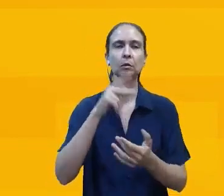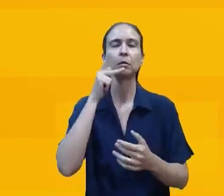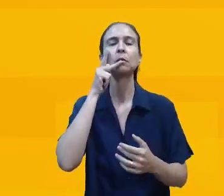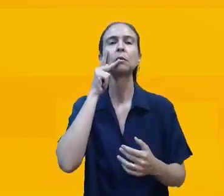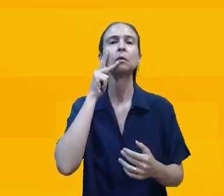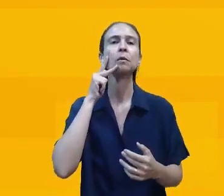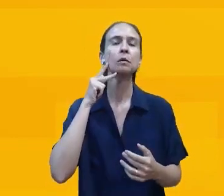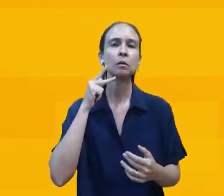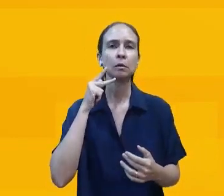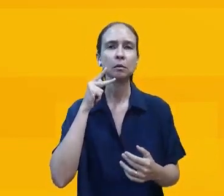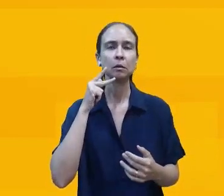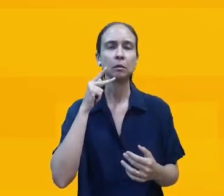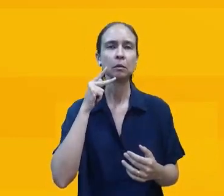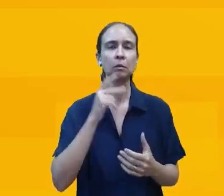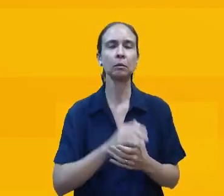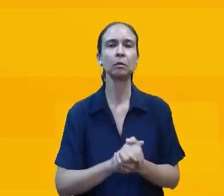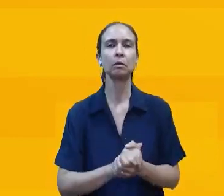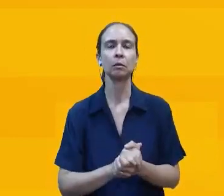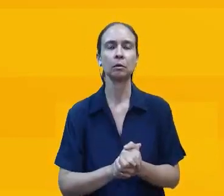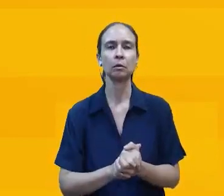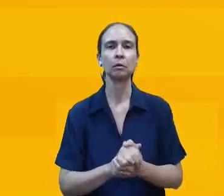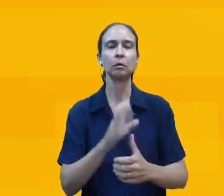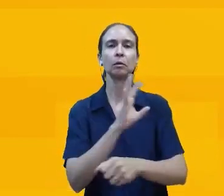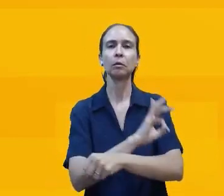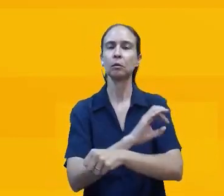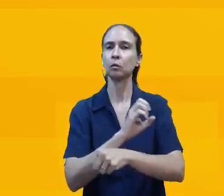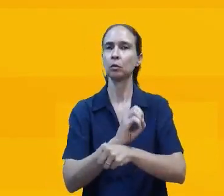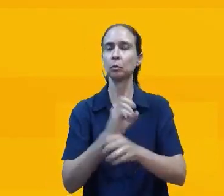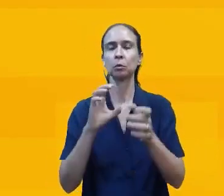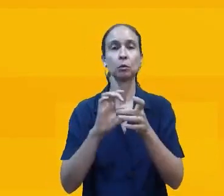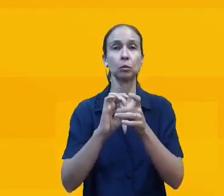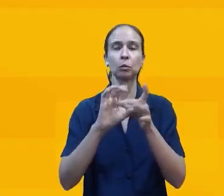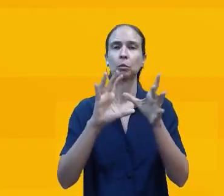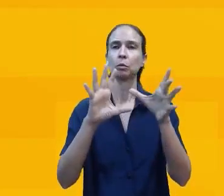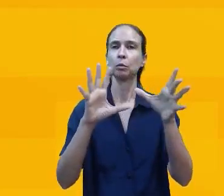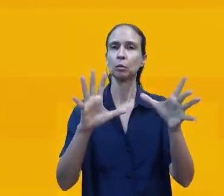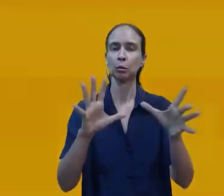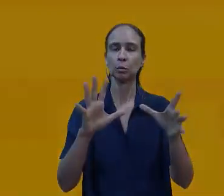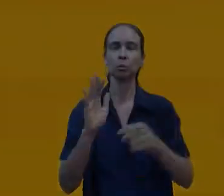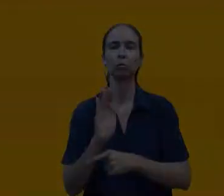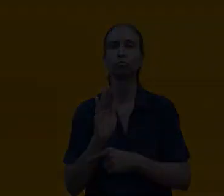a gente coloca sempre o nosso estado à disposição do senhor, certo? De toda a equipe.